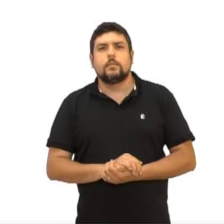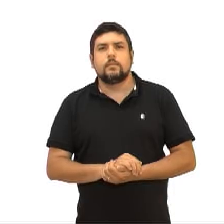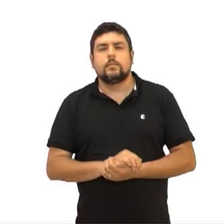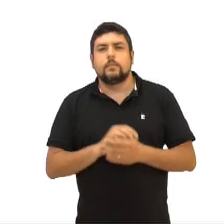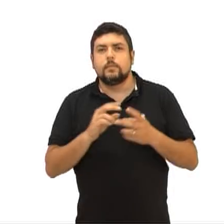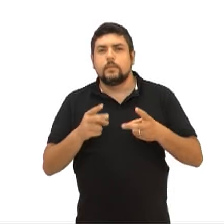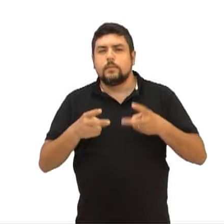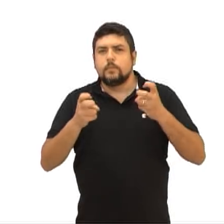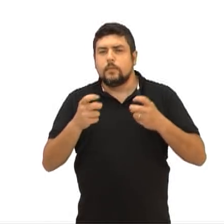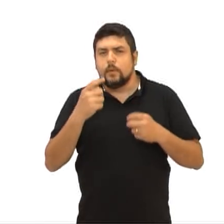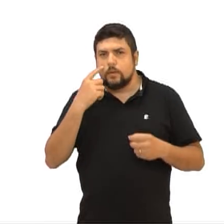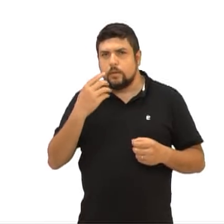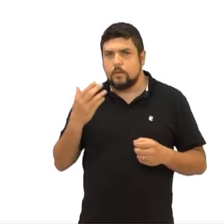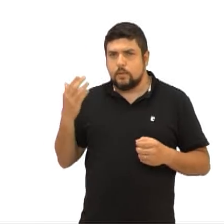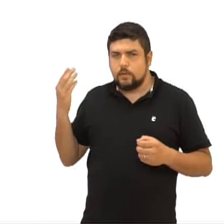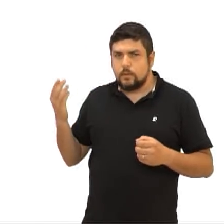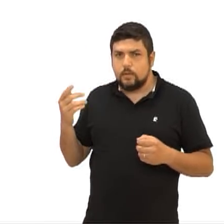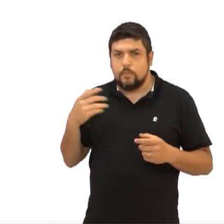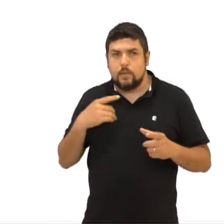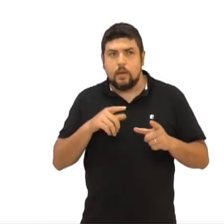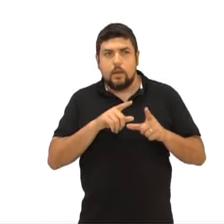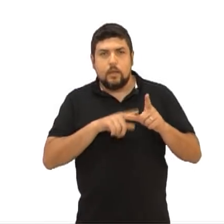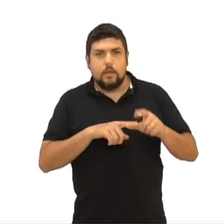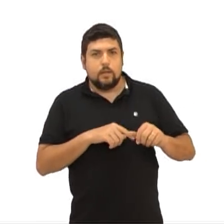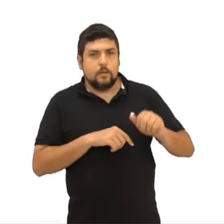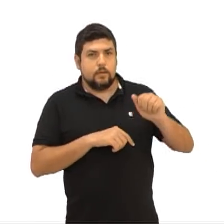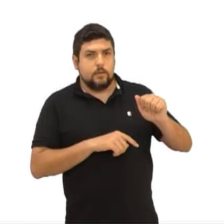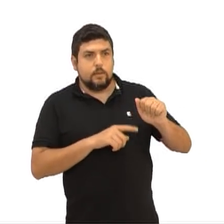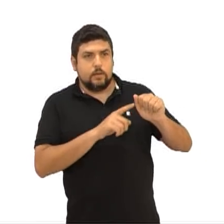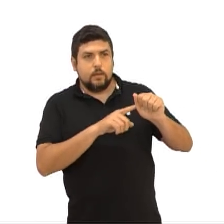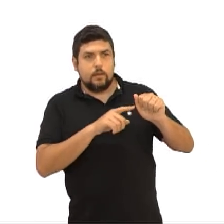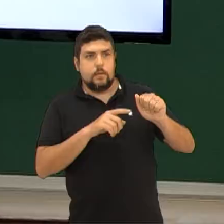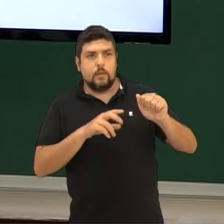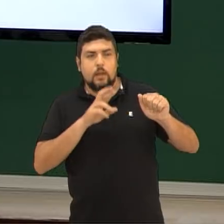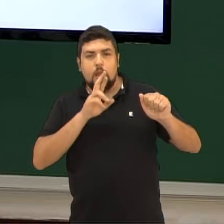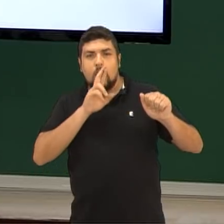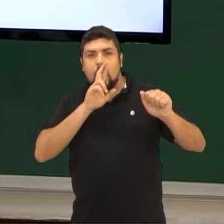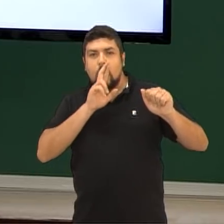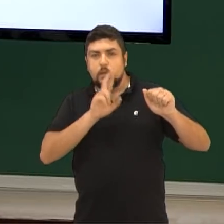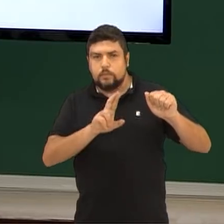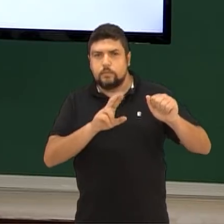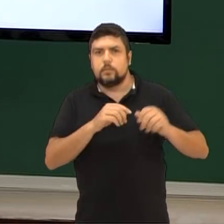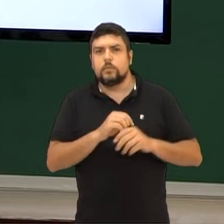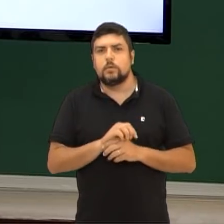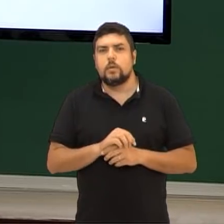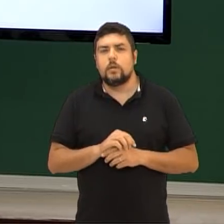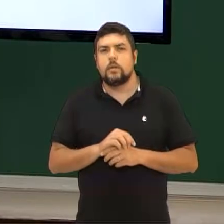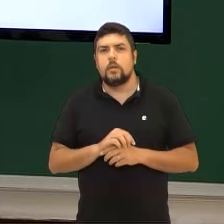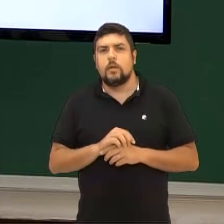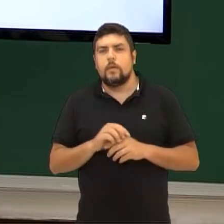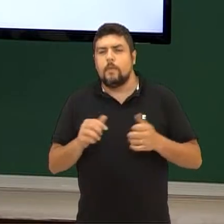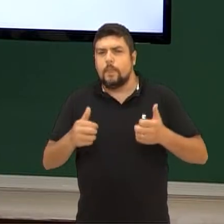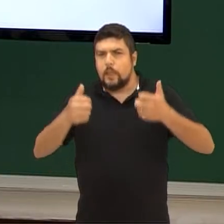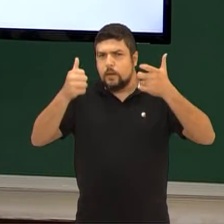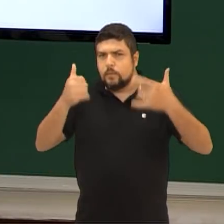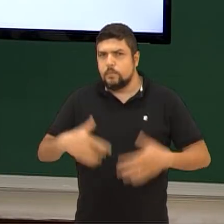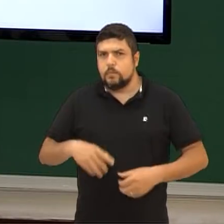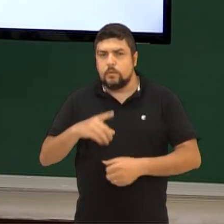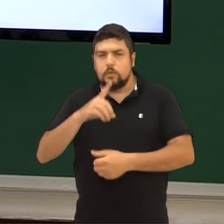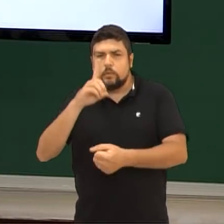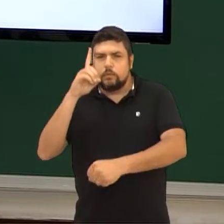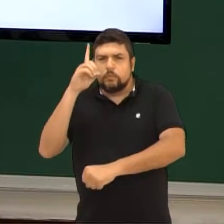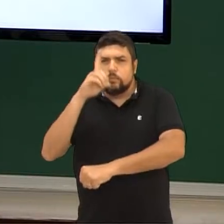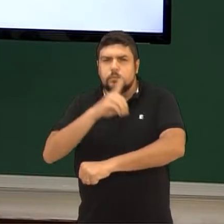Veja só, a resposta da letra A, conforme a informação sobre a dengue, a